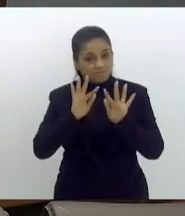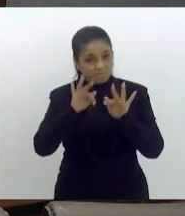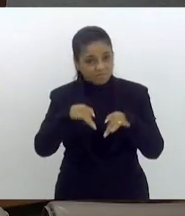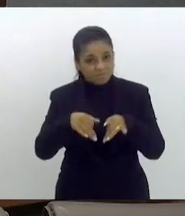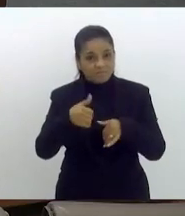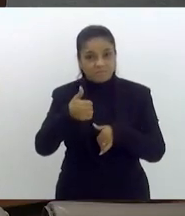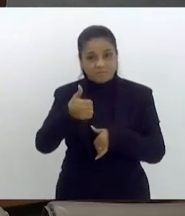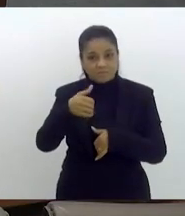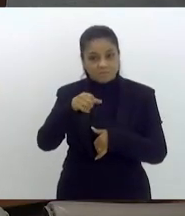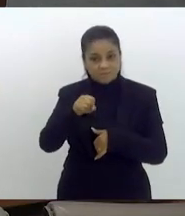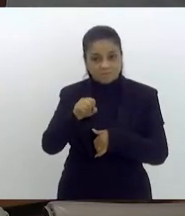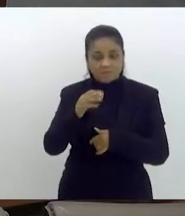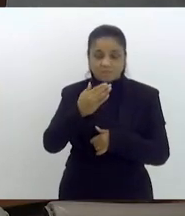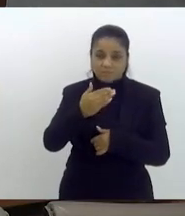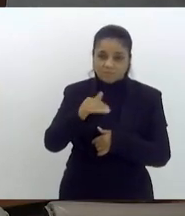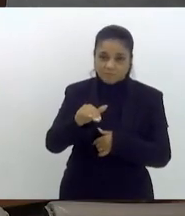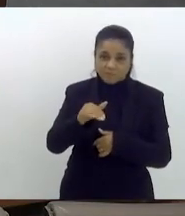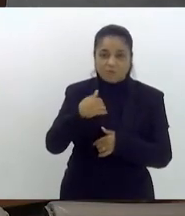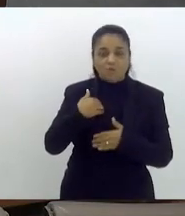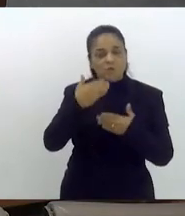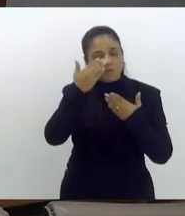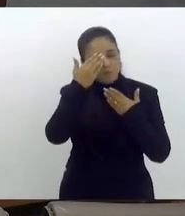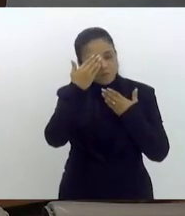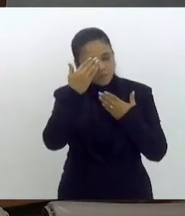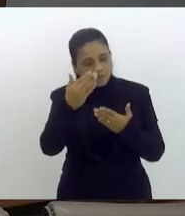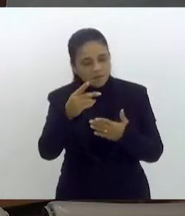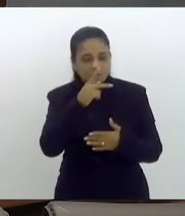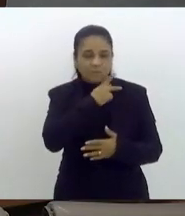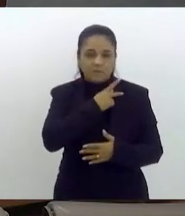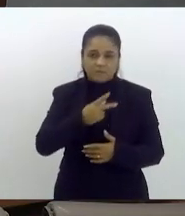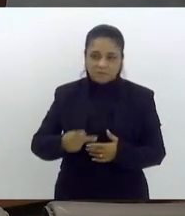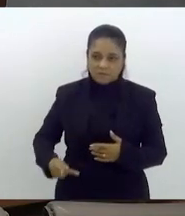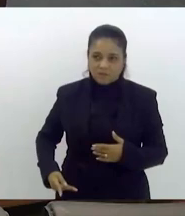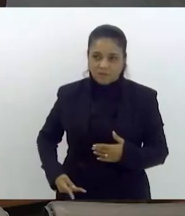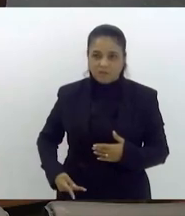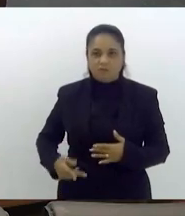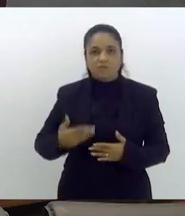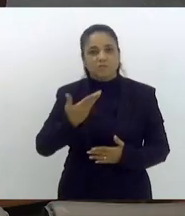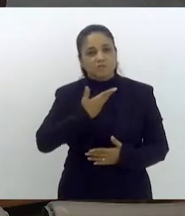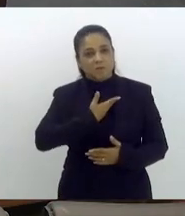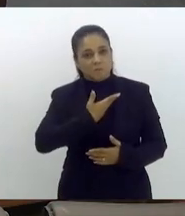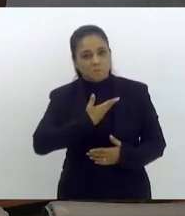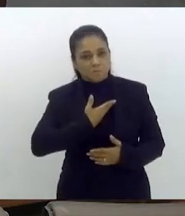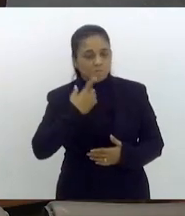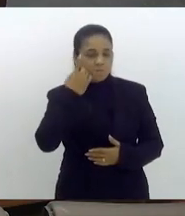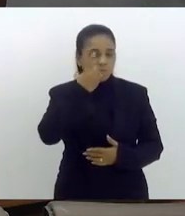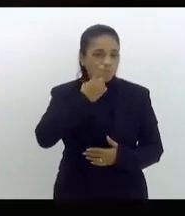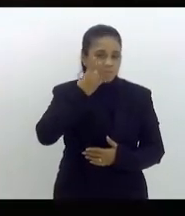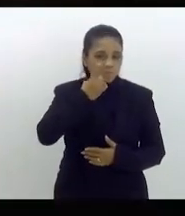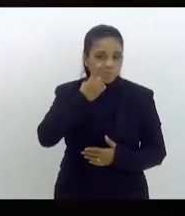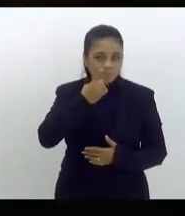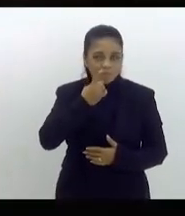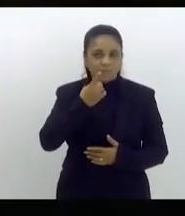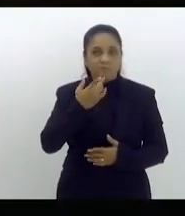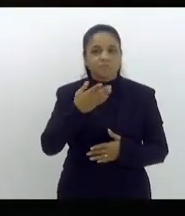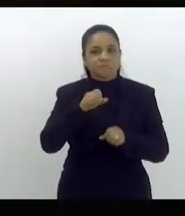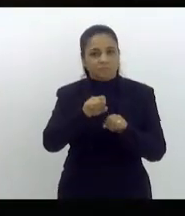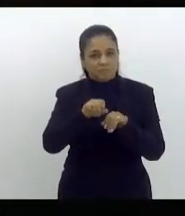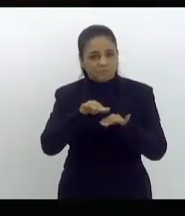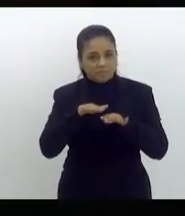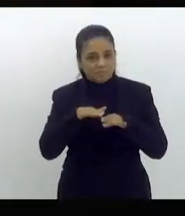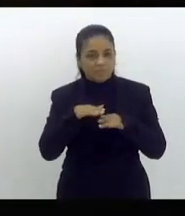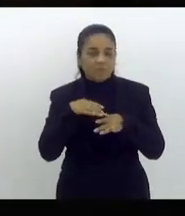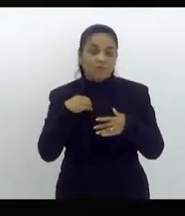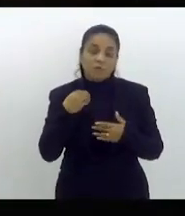muito obrigada presidenta que Obrigada aos nobres colegas aqui da Tribuna vou tentar ser breve